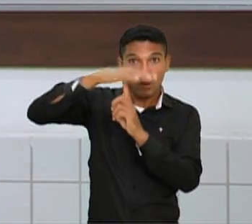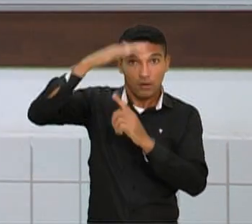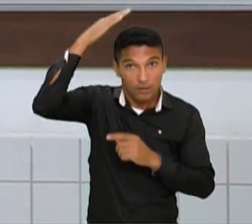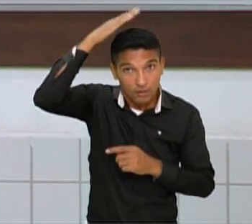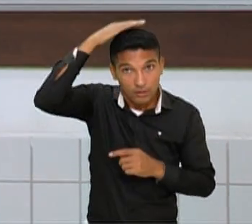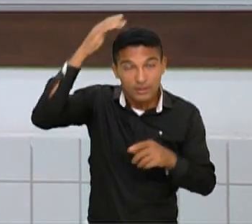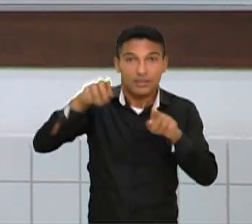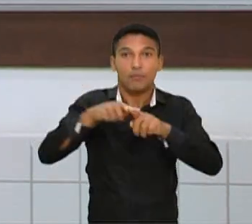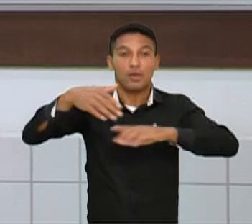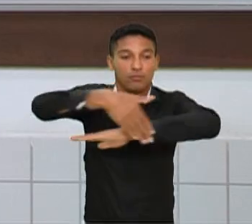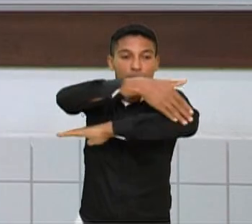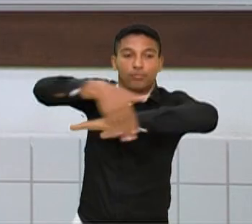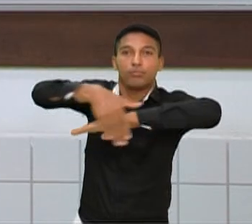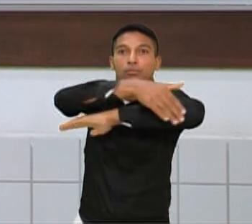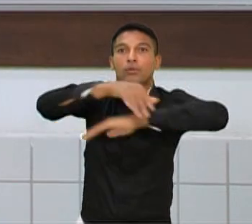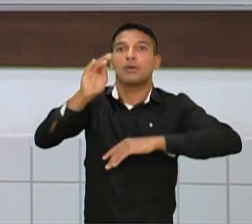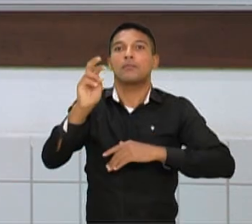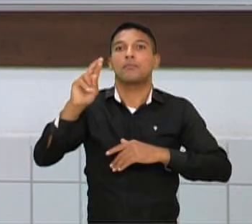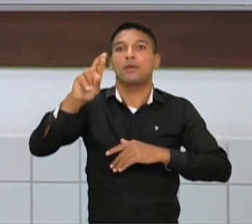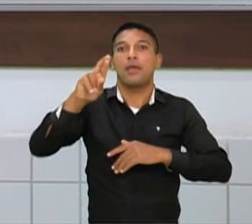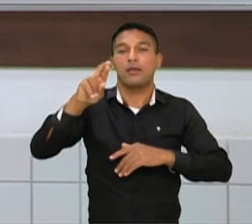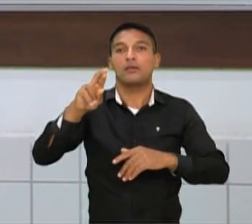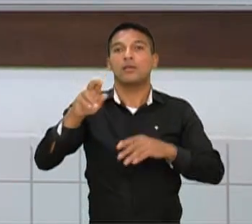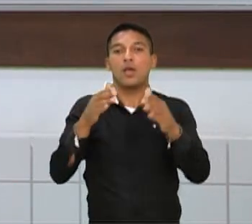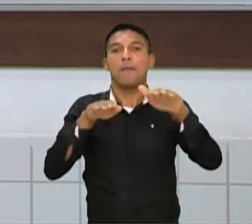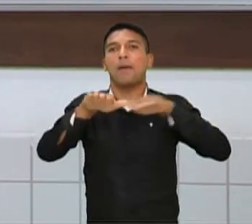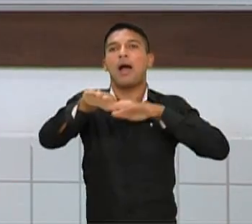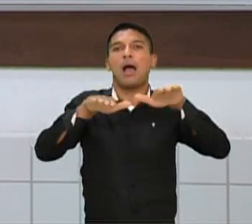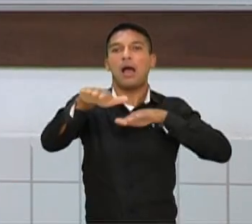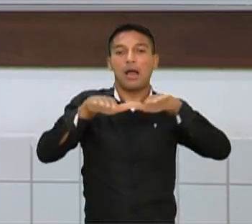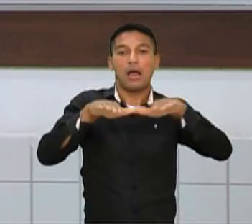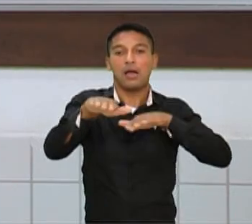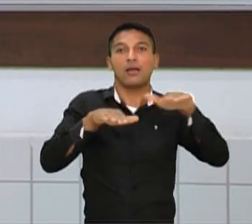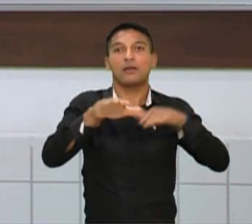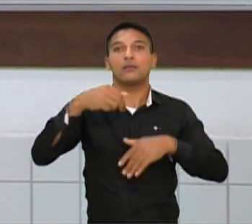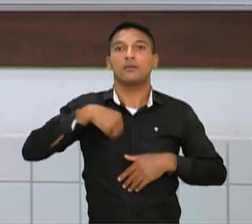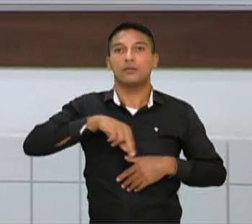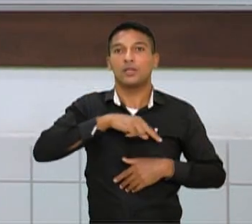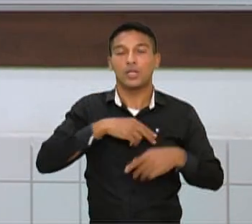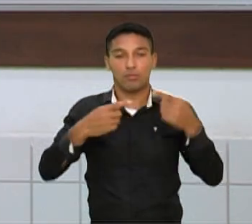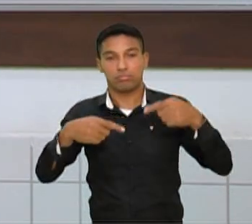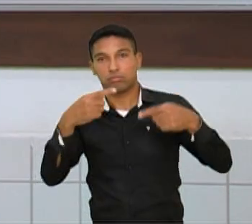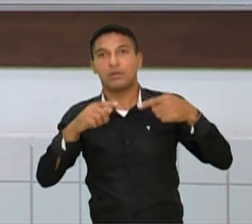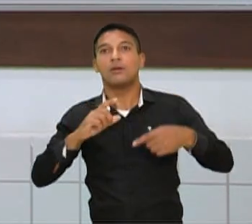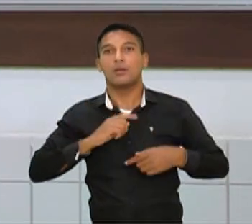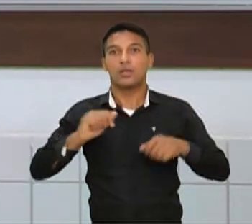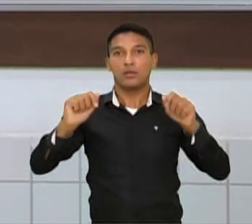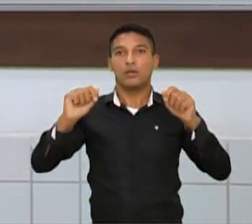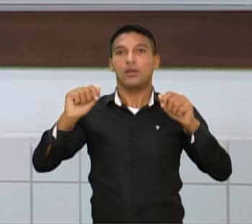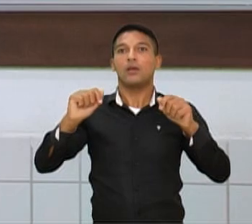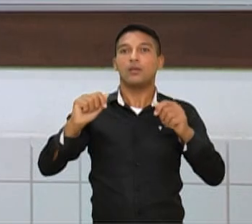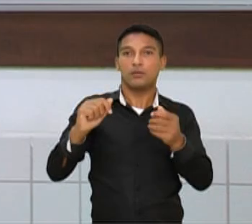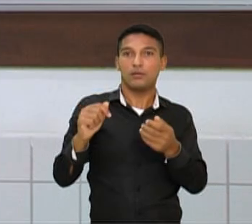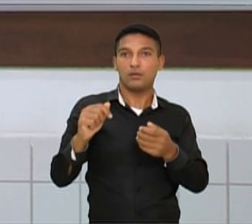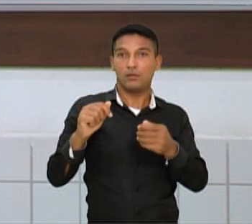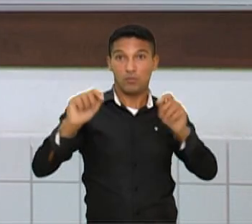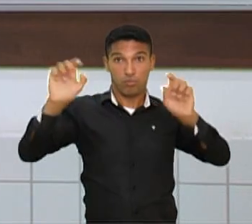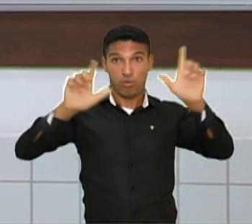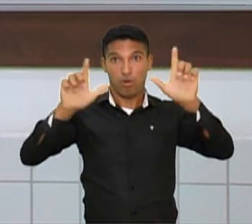que constantemente é falado e discutido de maneira bem ampla, tanto na mídia escrita quanto